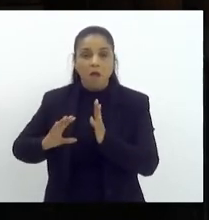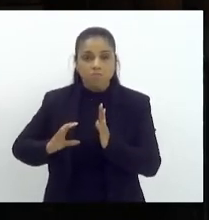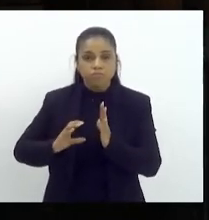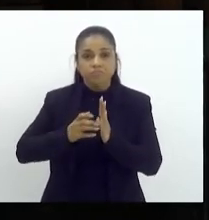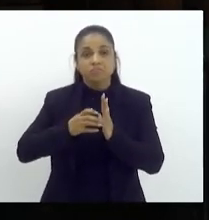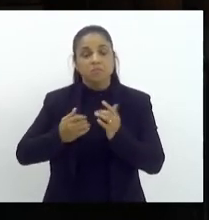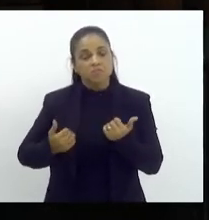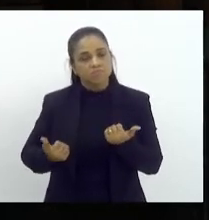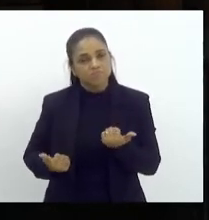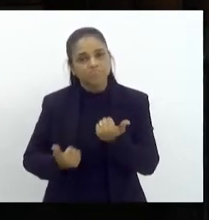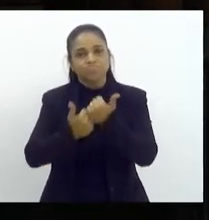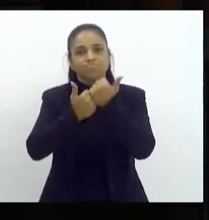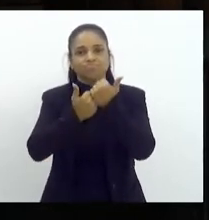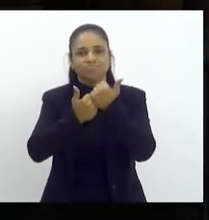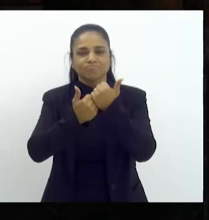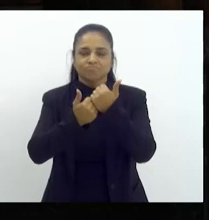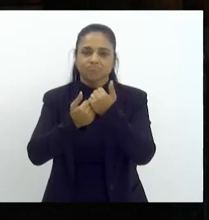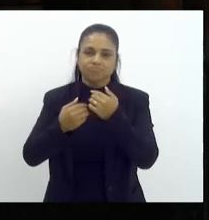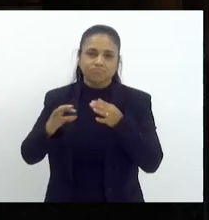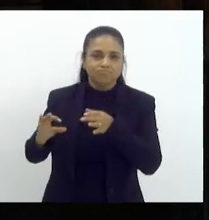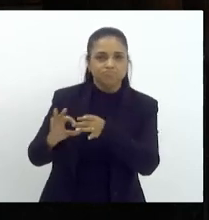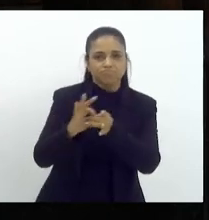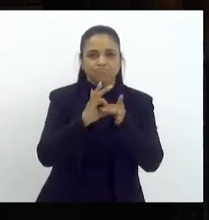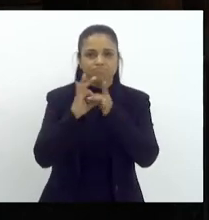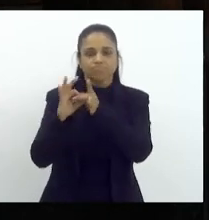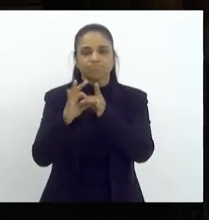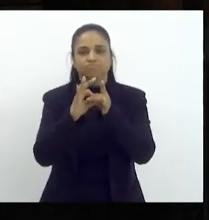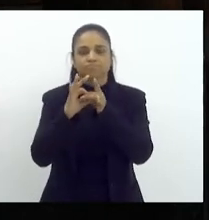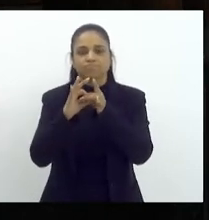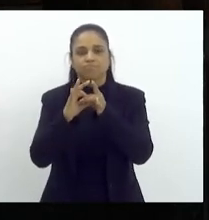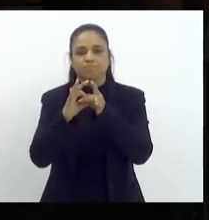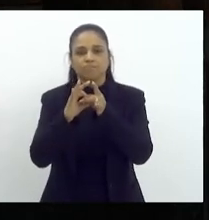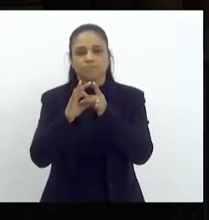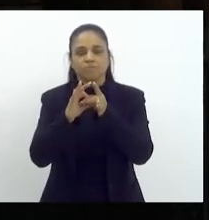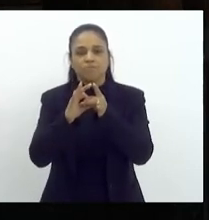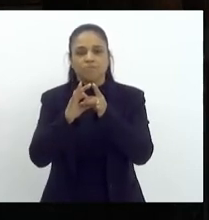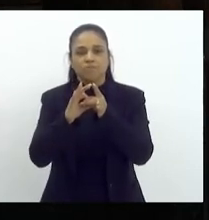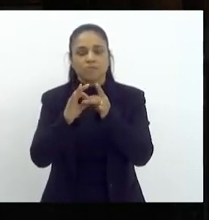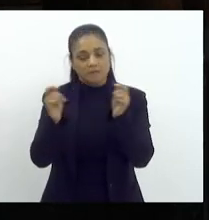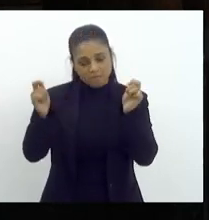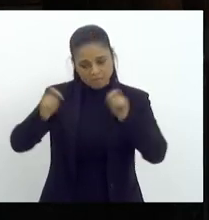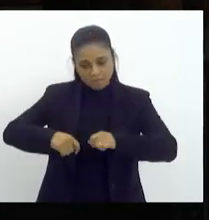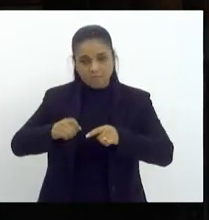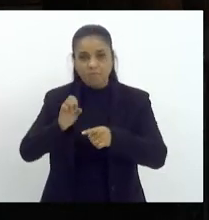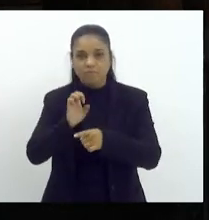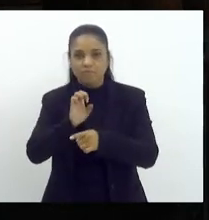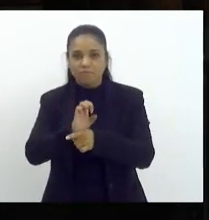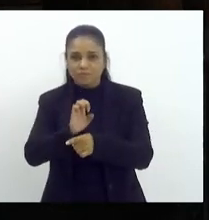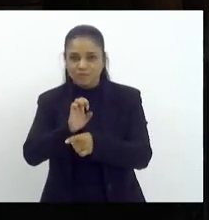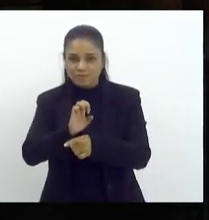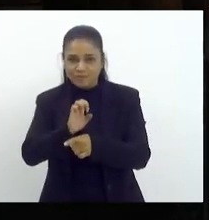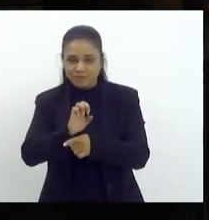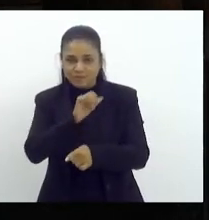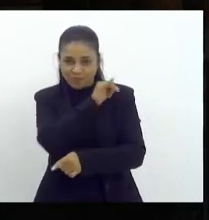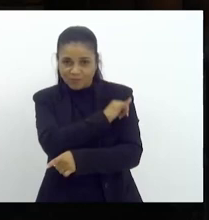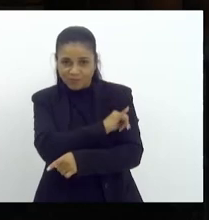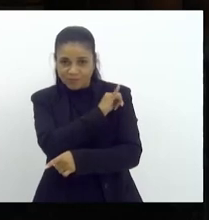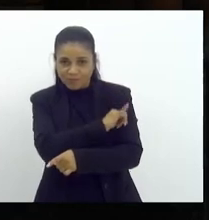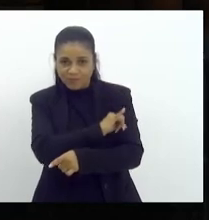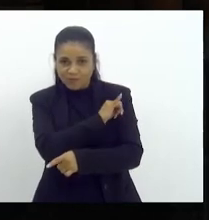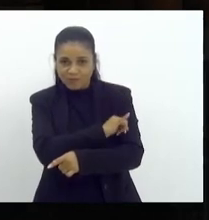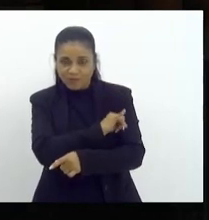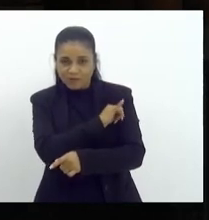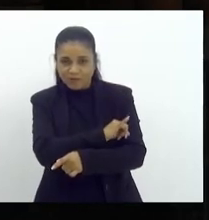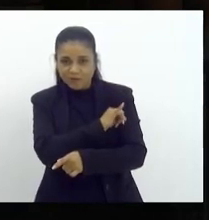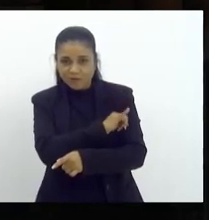é o contrário de do que muitos disseram traz para o estado a possibilidade de afastarmos uma